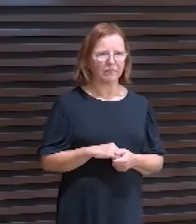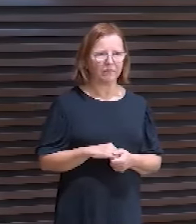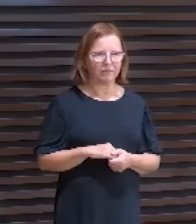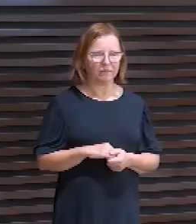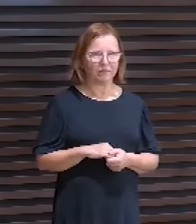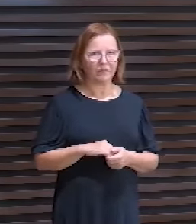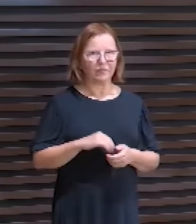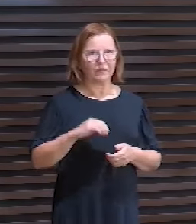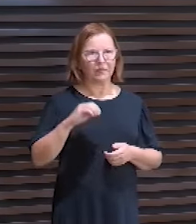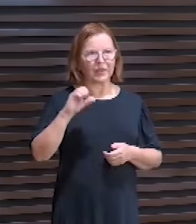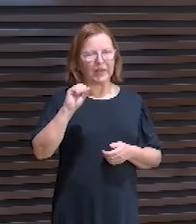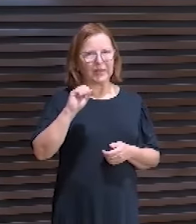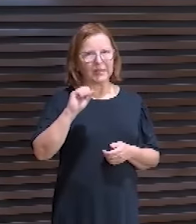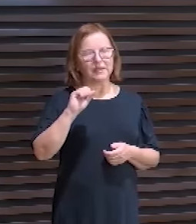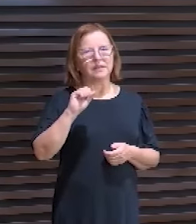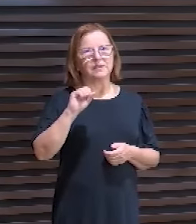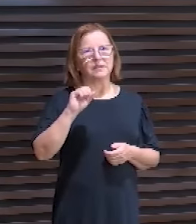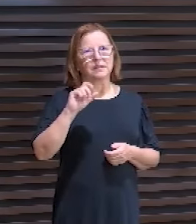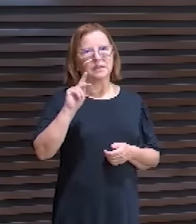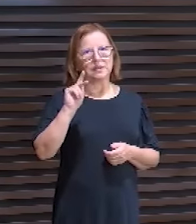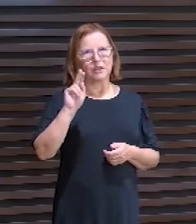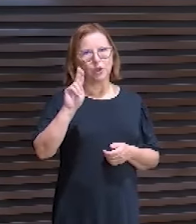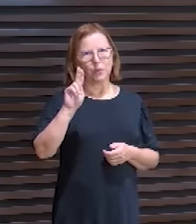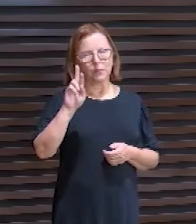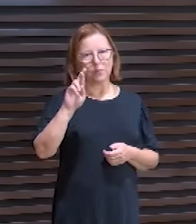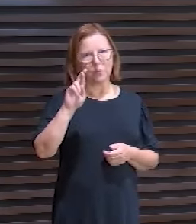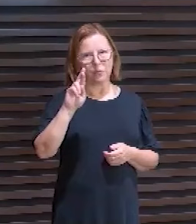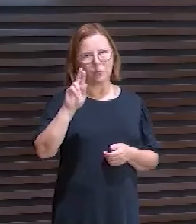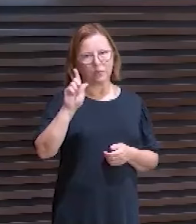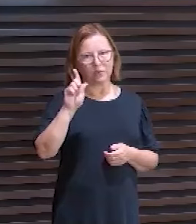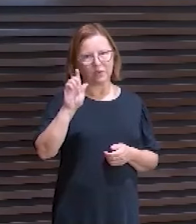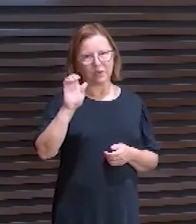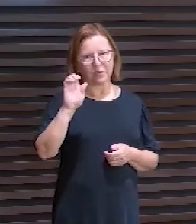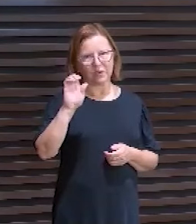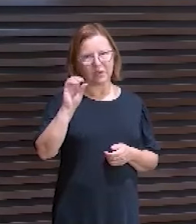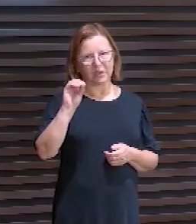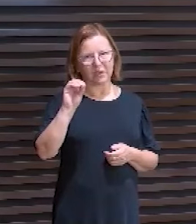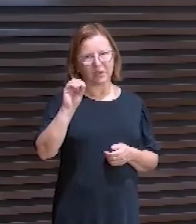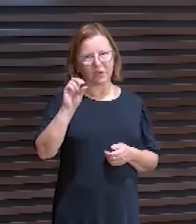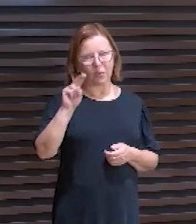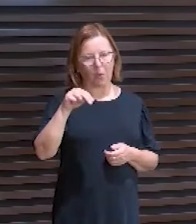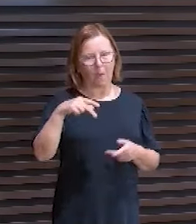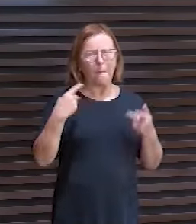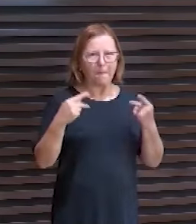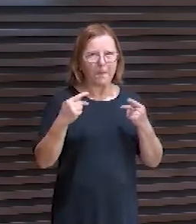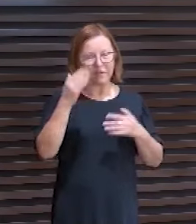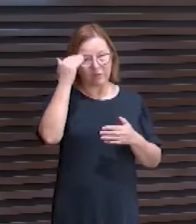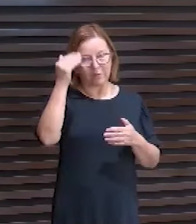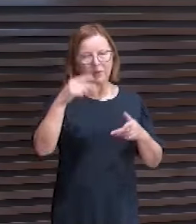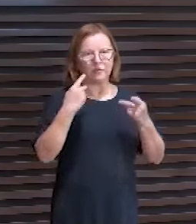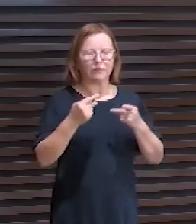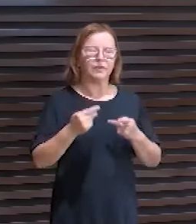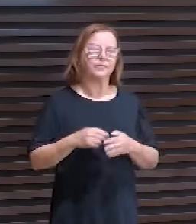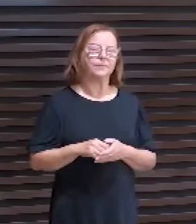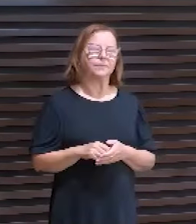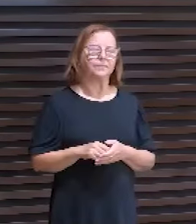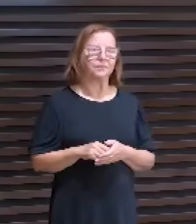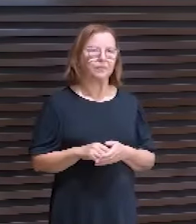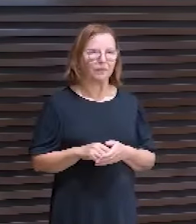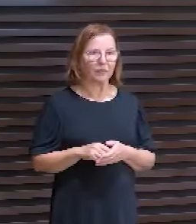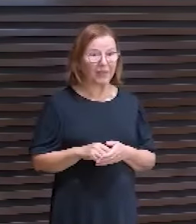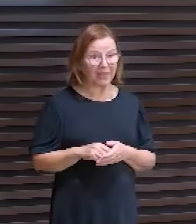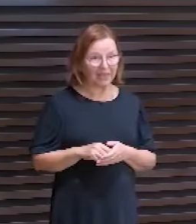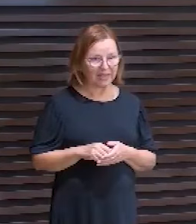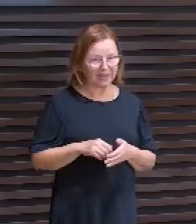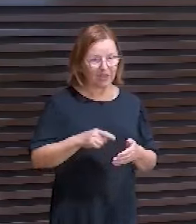expurgam Charles spurgeon em um dos seus sermões sobre o ego crucificado disse bem cristão